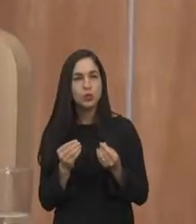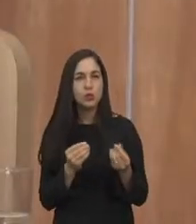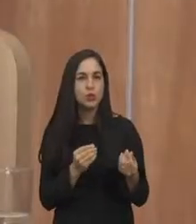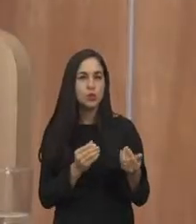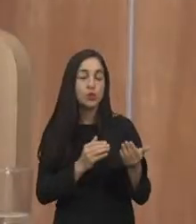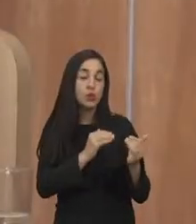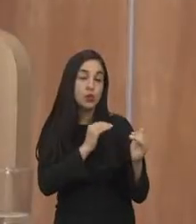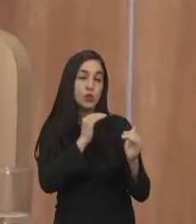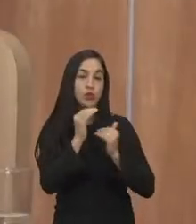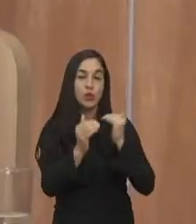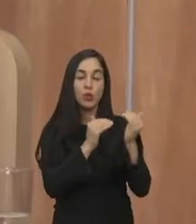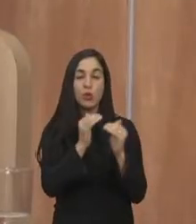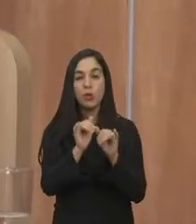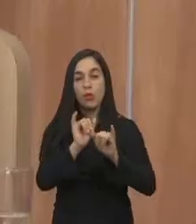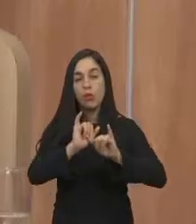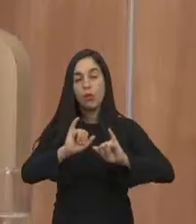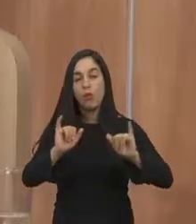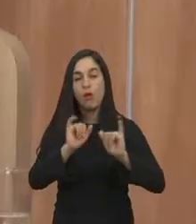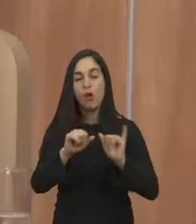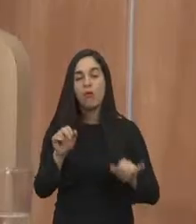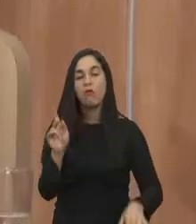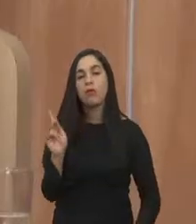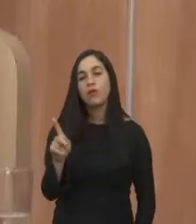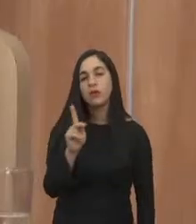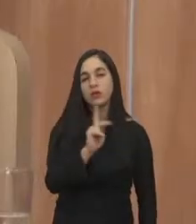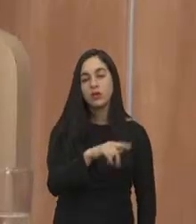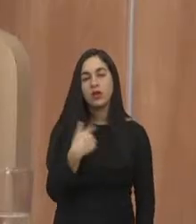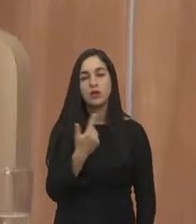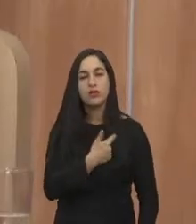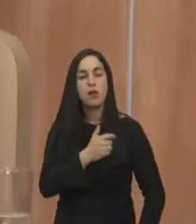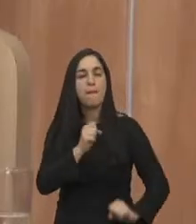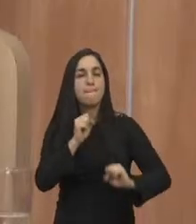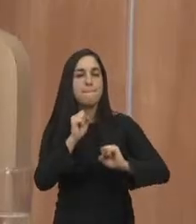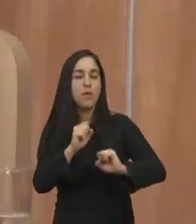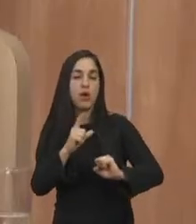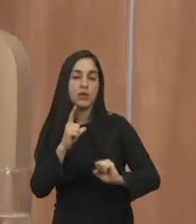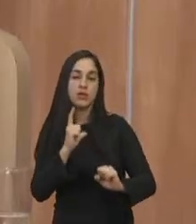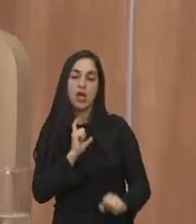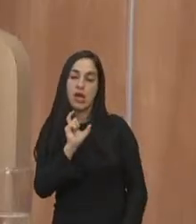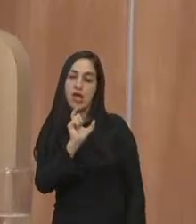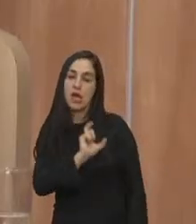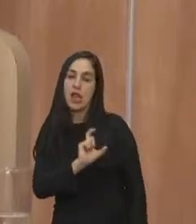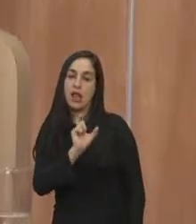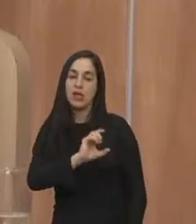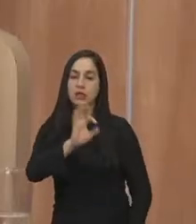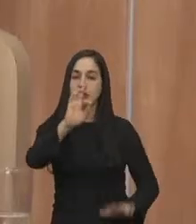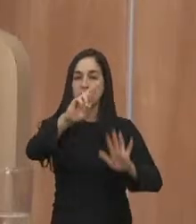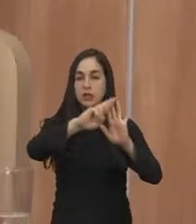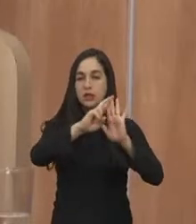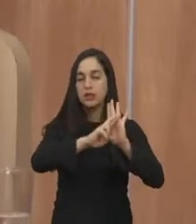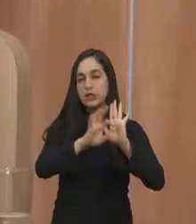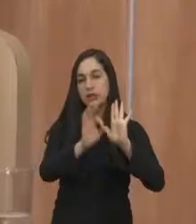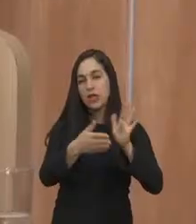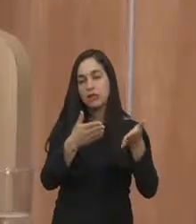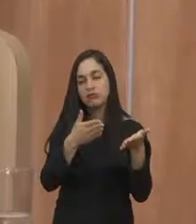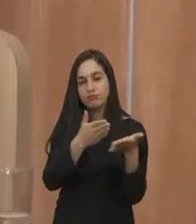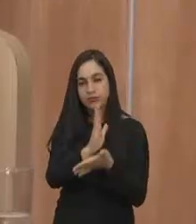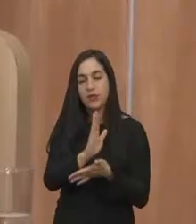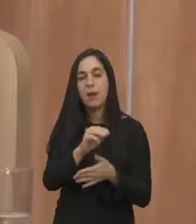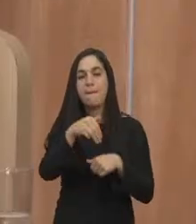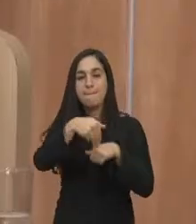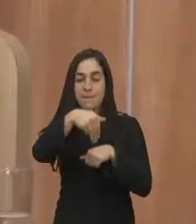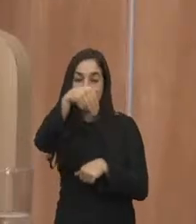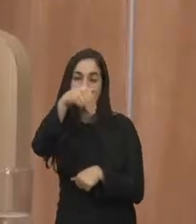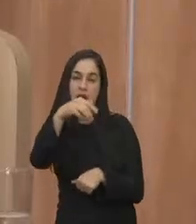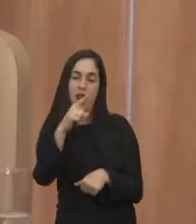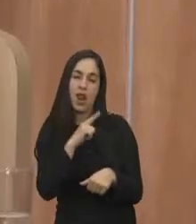de publicações dos docentes para a gente poder ter as credenciais necessárias para abrir o mestrado. Né, Simone? Tem